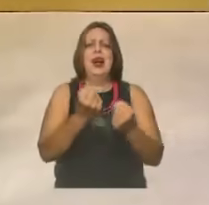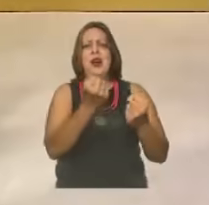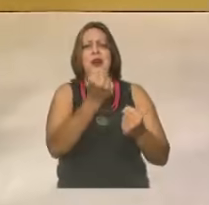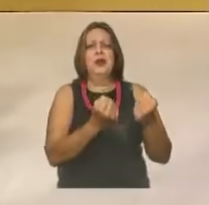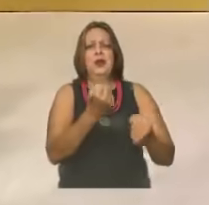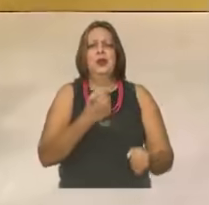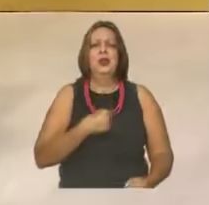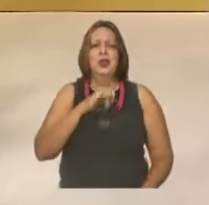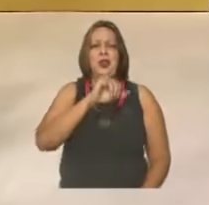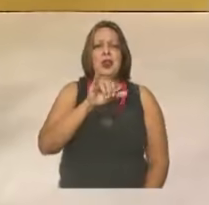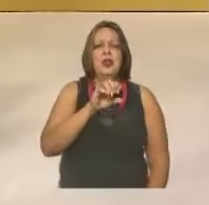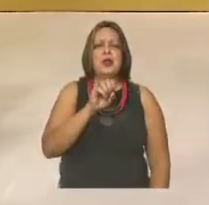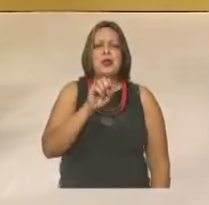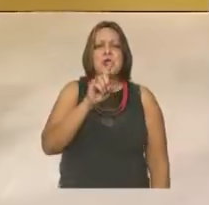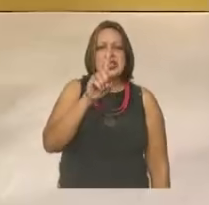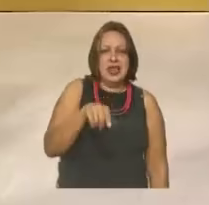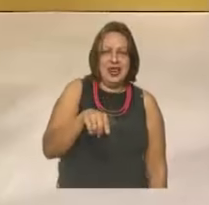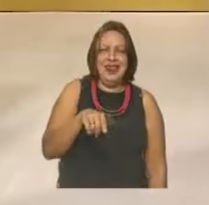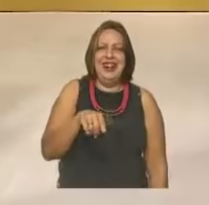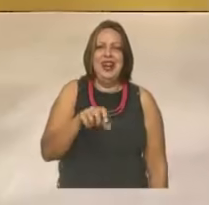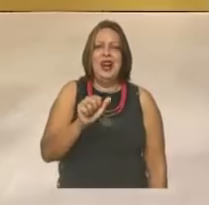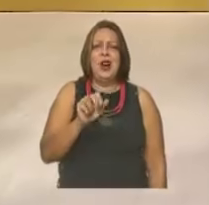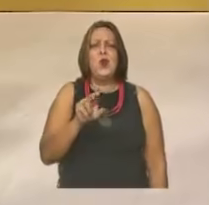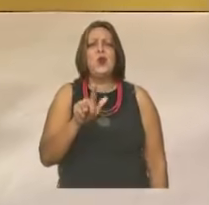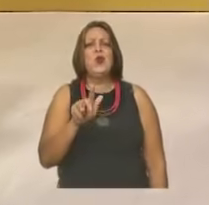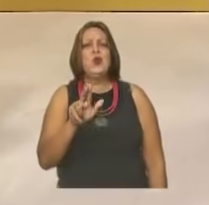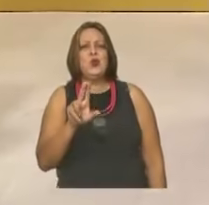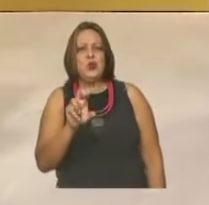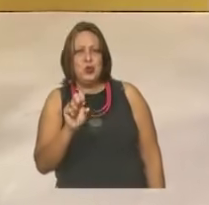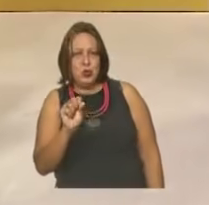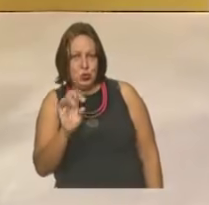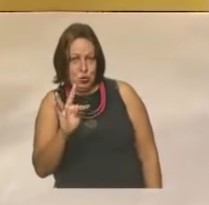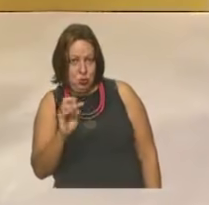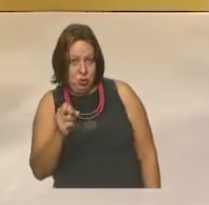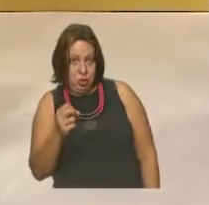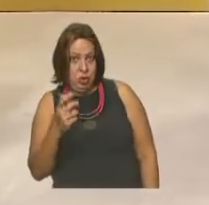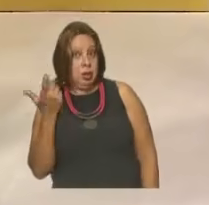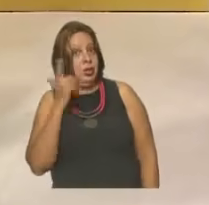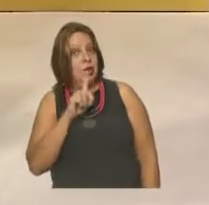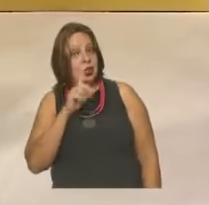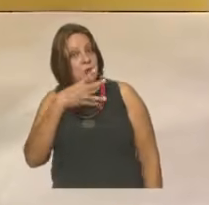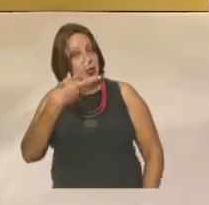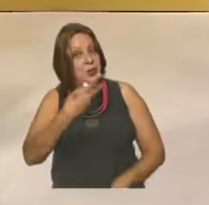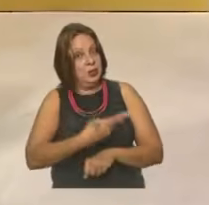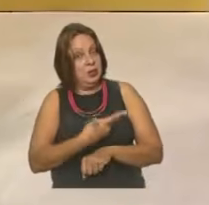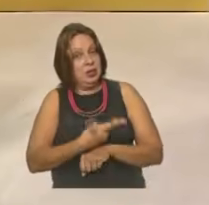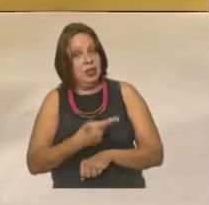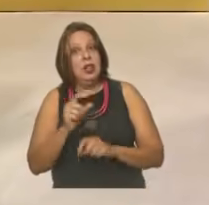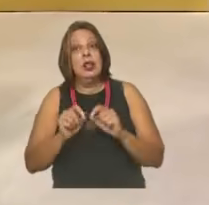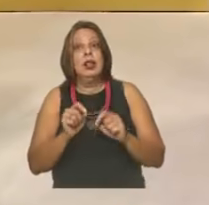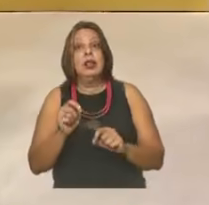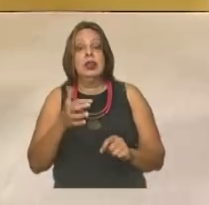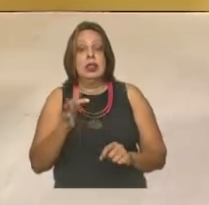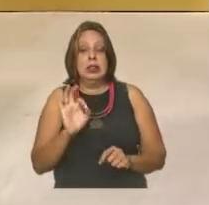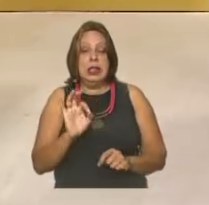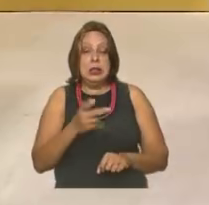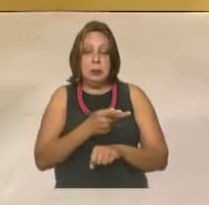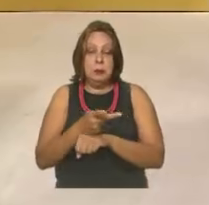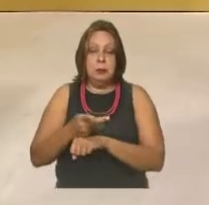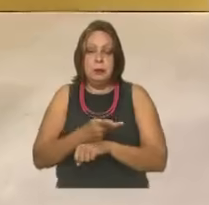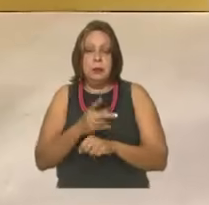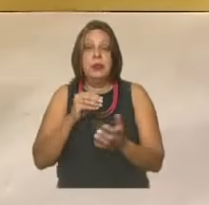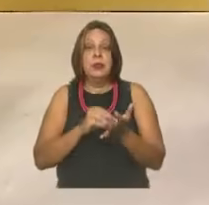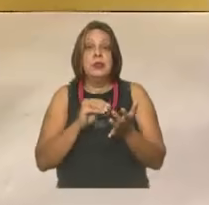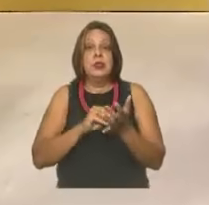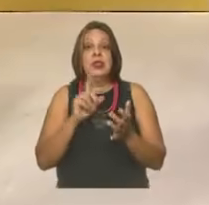São dois pra um e não dois pra dois. É. Então tá certo. Ó, agora que já tem o quarto prêmio, já tem dono, vamos saber quem leva os 10 prêmios que faltam